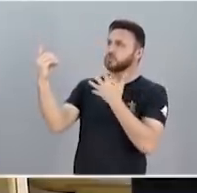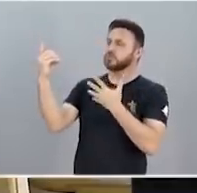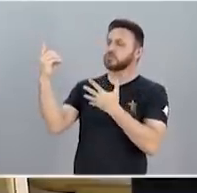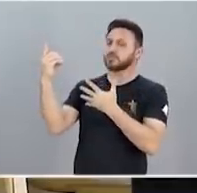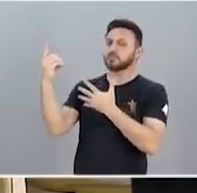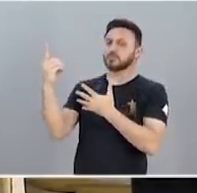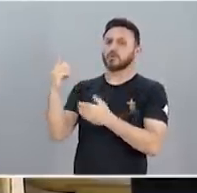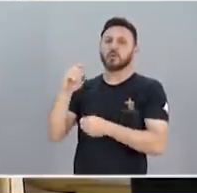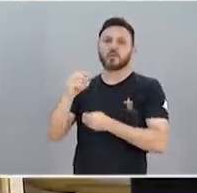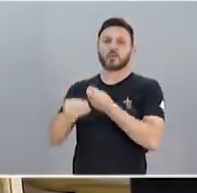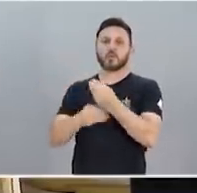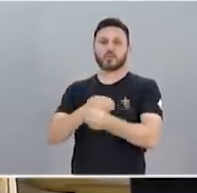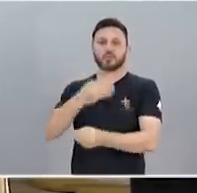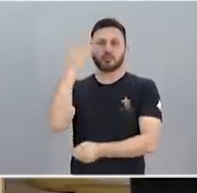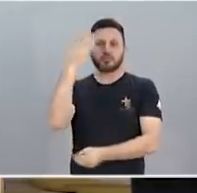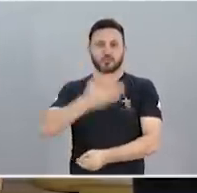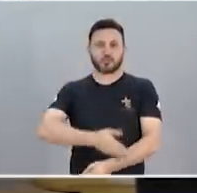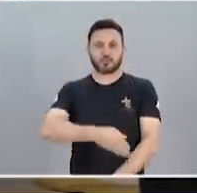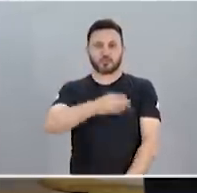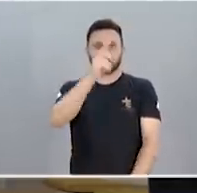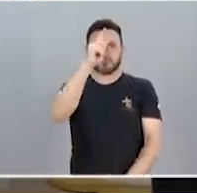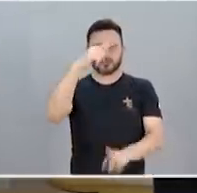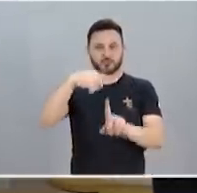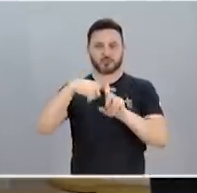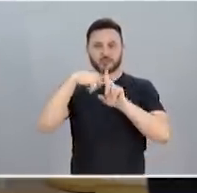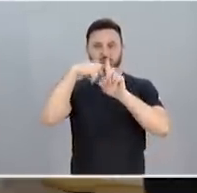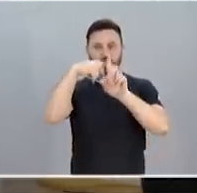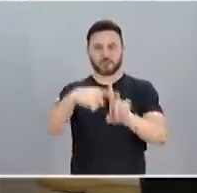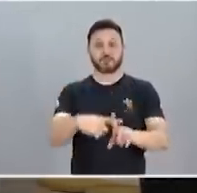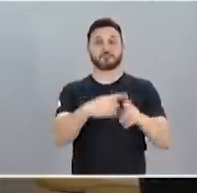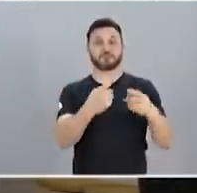no sinal da cruz.